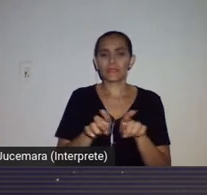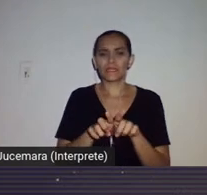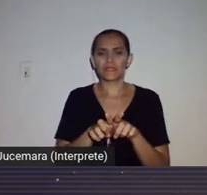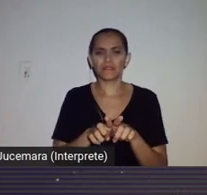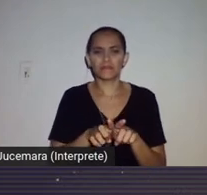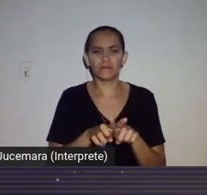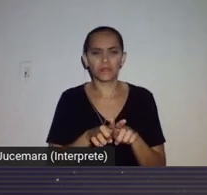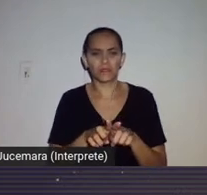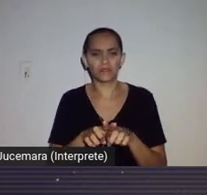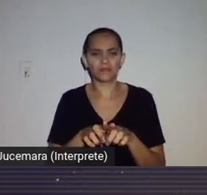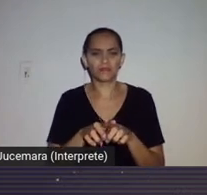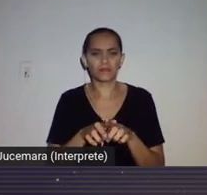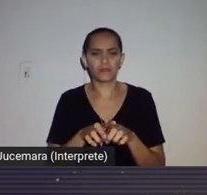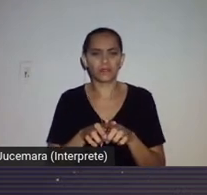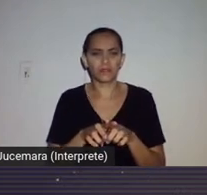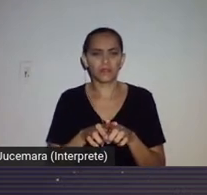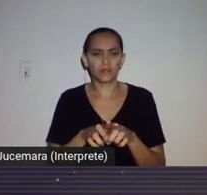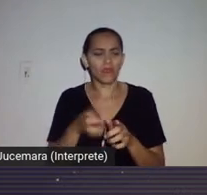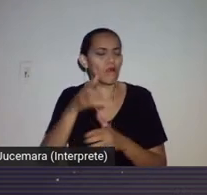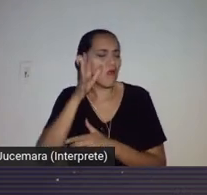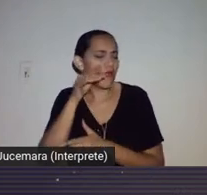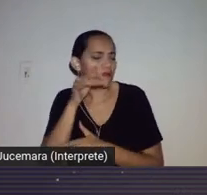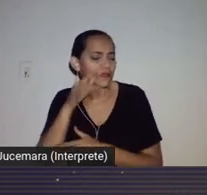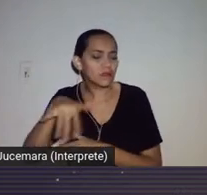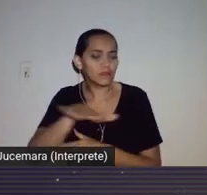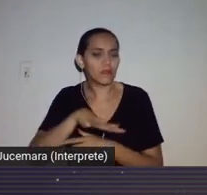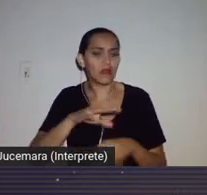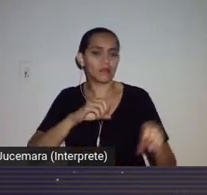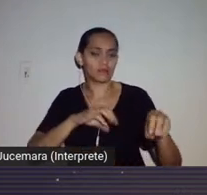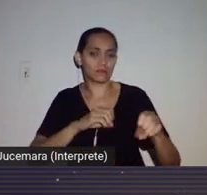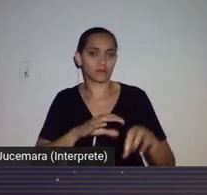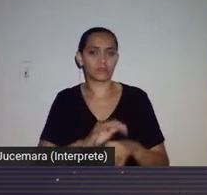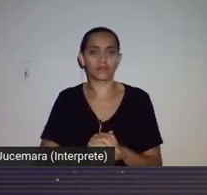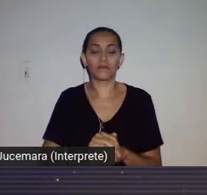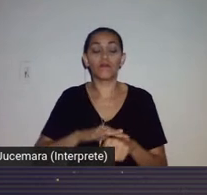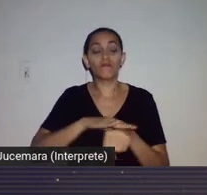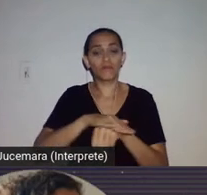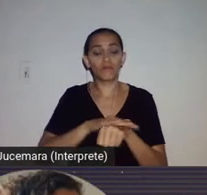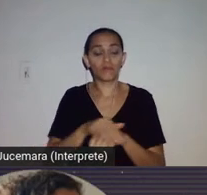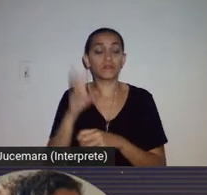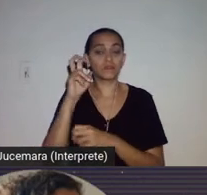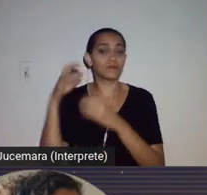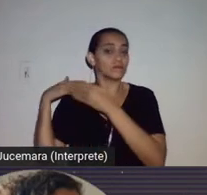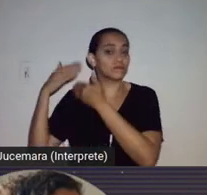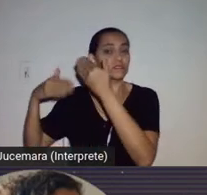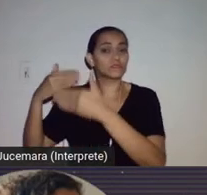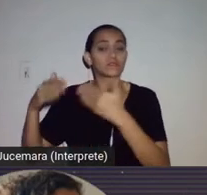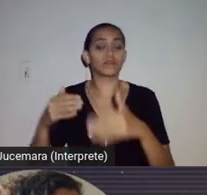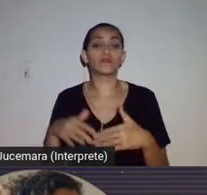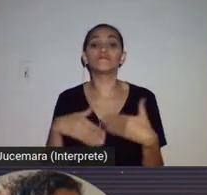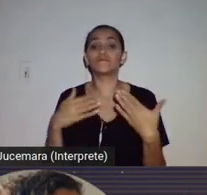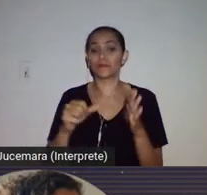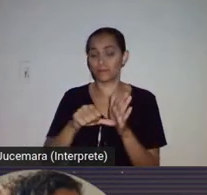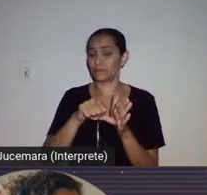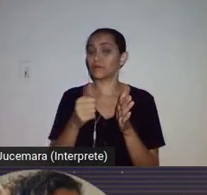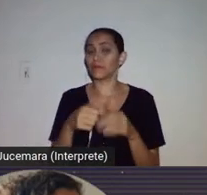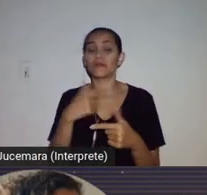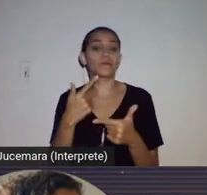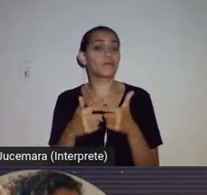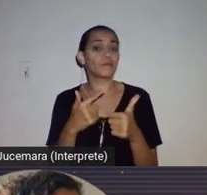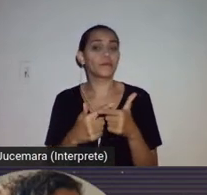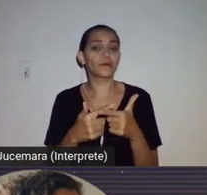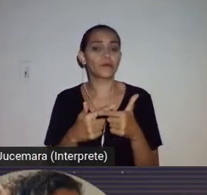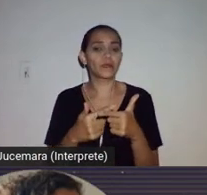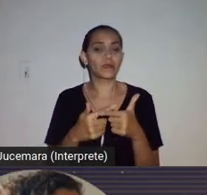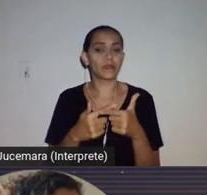por educação. Mas tá, vou começar um pouquinho sobre minha trajetória. Então, primeiro, né, porque